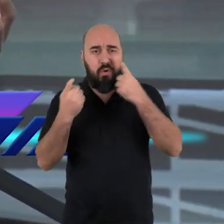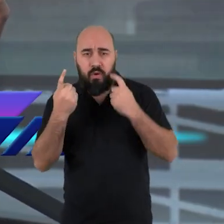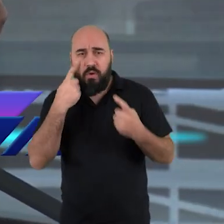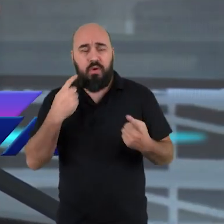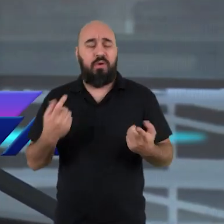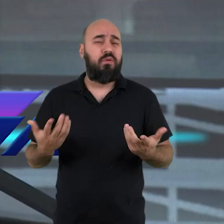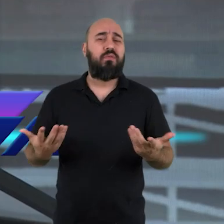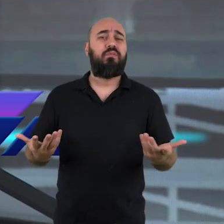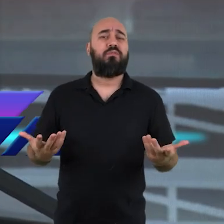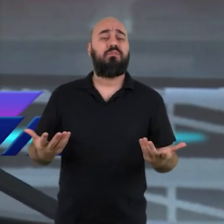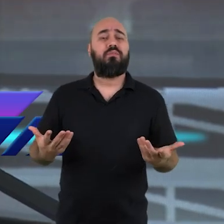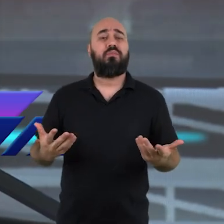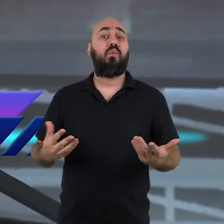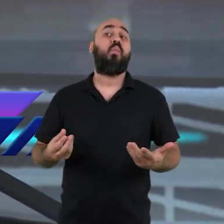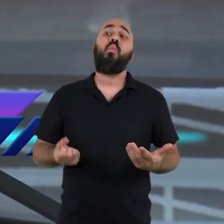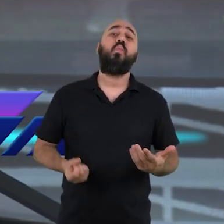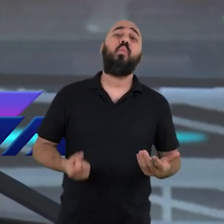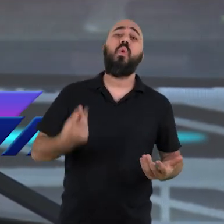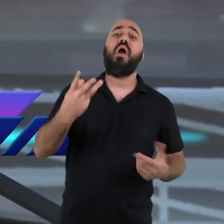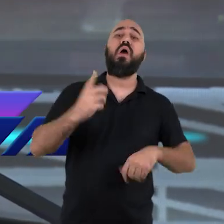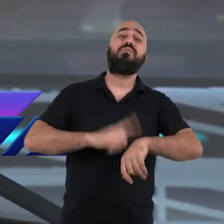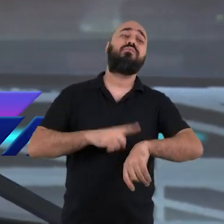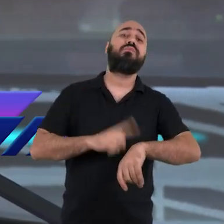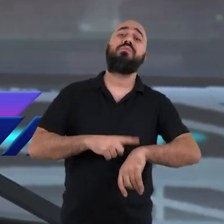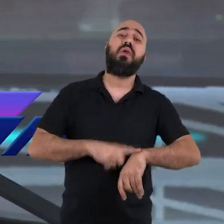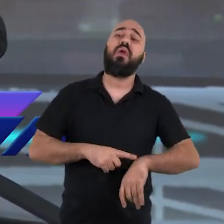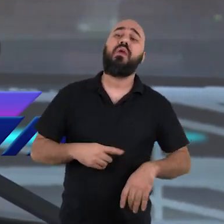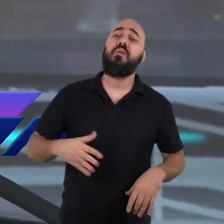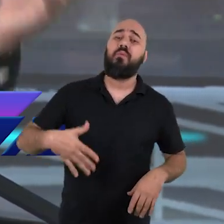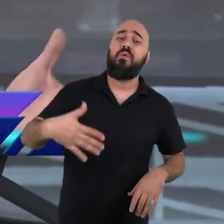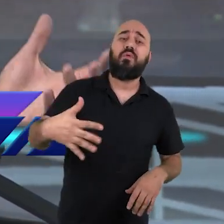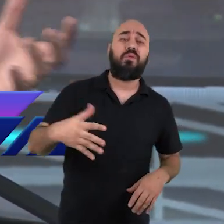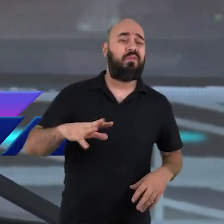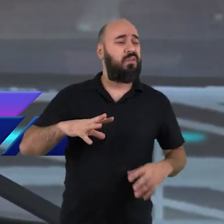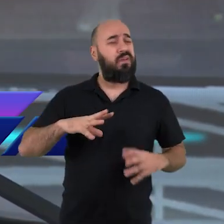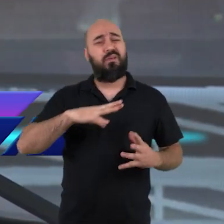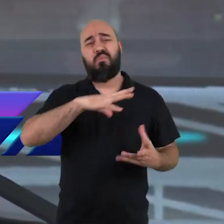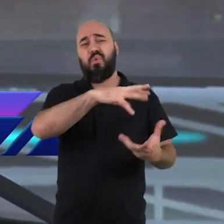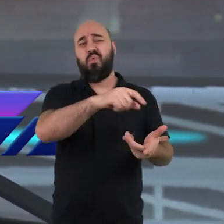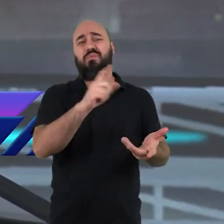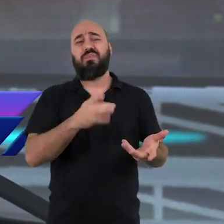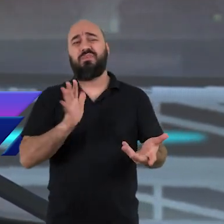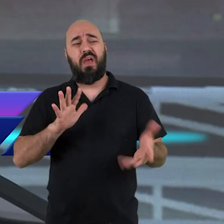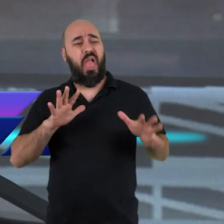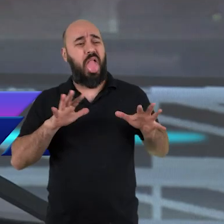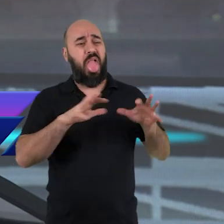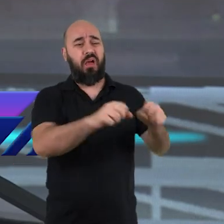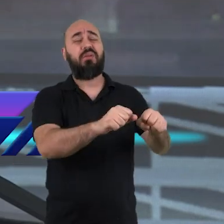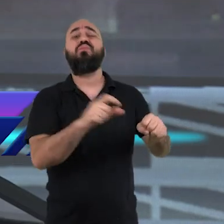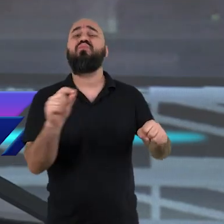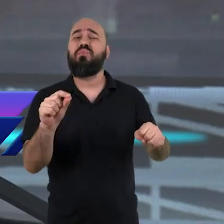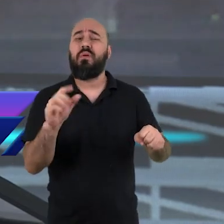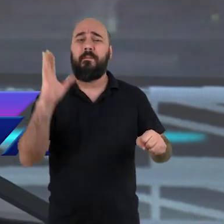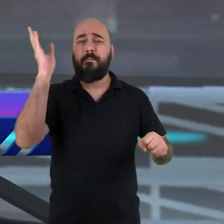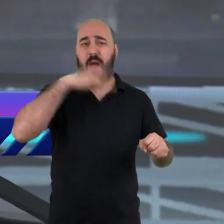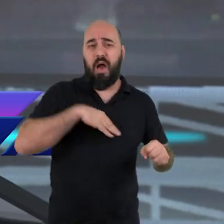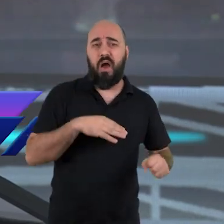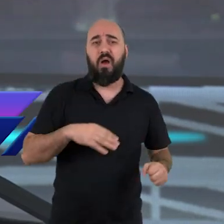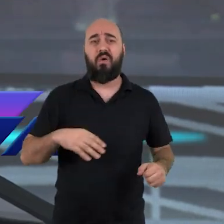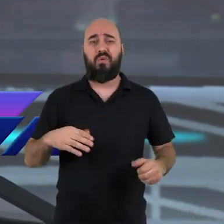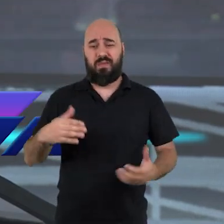tempo mais vamos continuar vivendo neste mundo que está tomado pelo mal, com criancinhas que